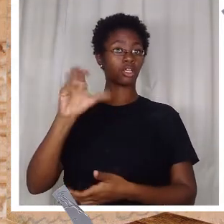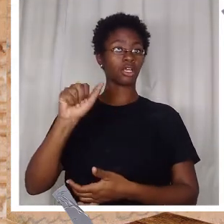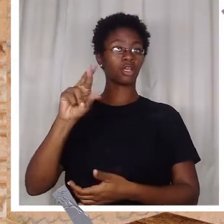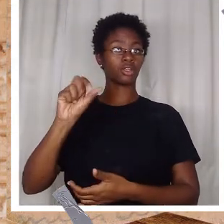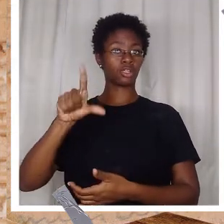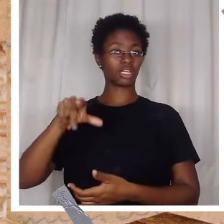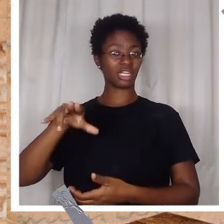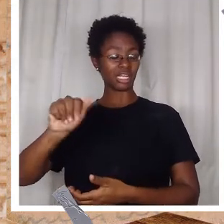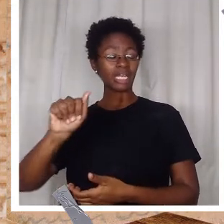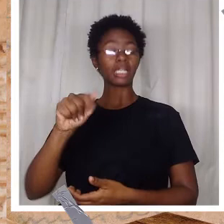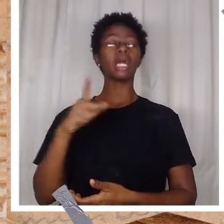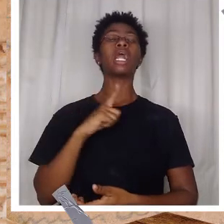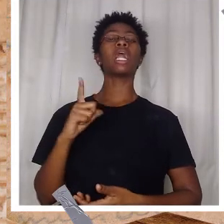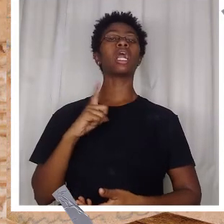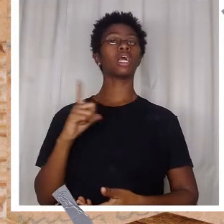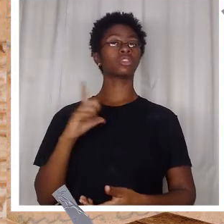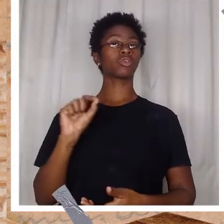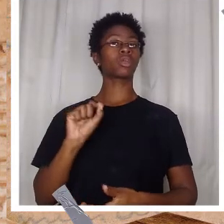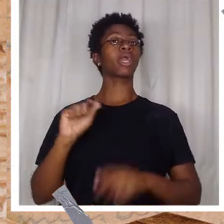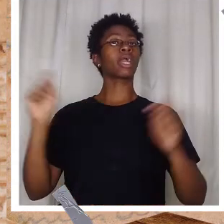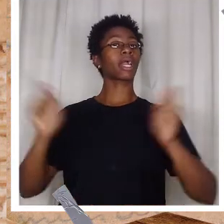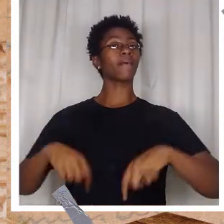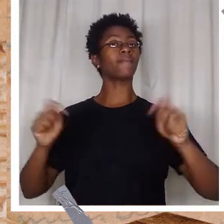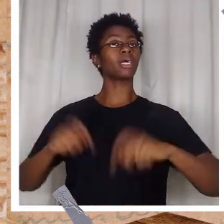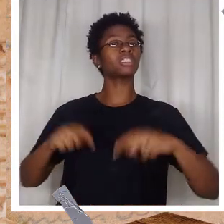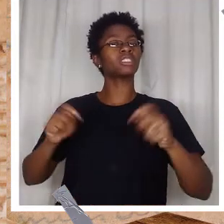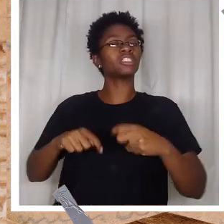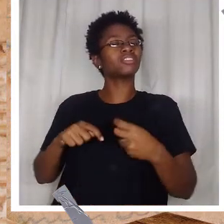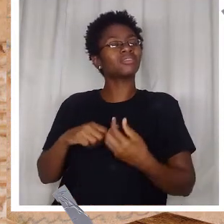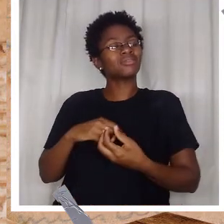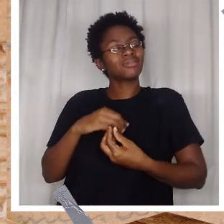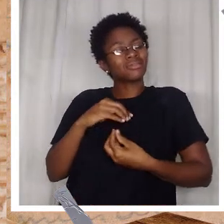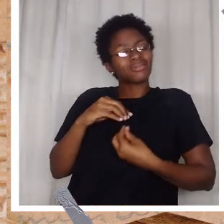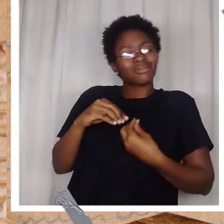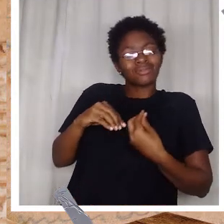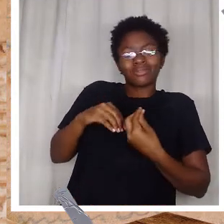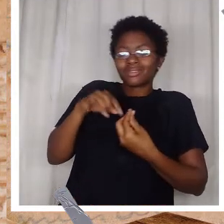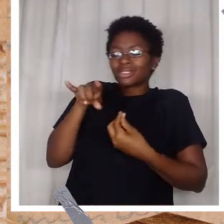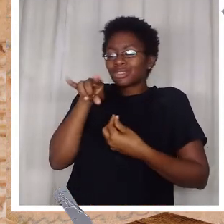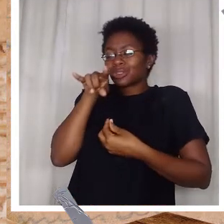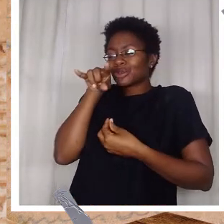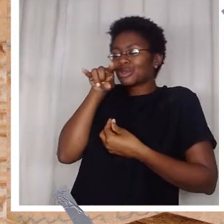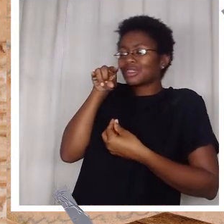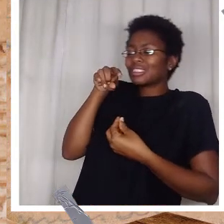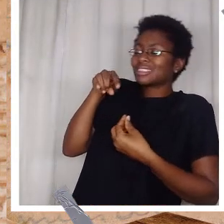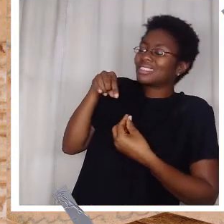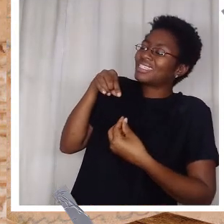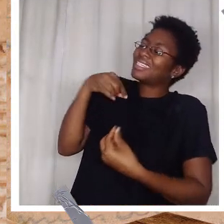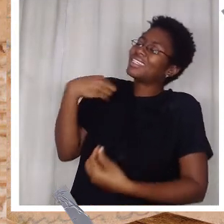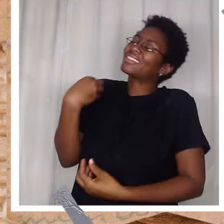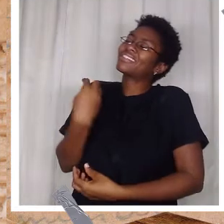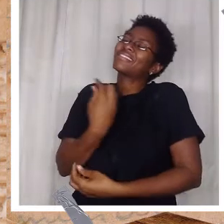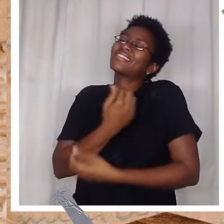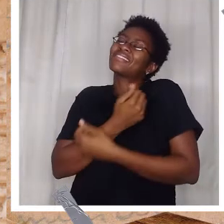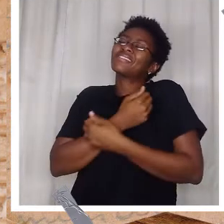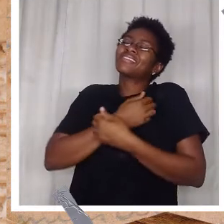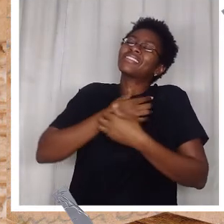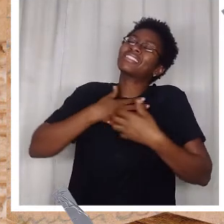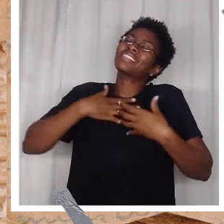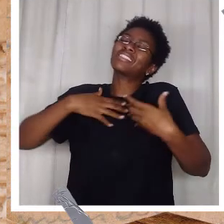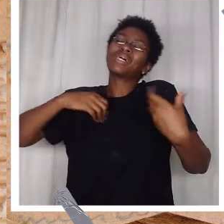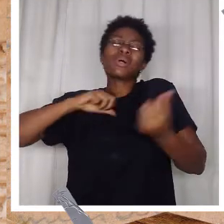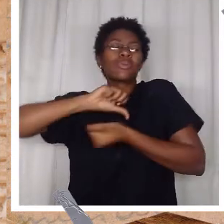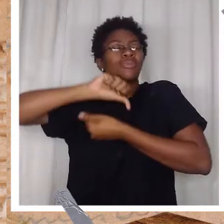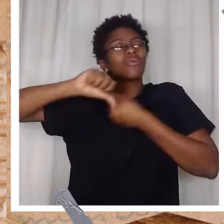Carolina, ela tem uma capacidade sinergética de envolver a gente. A sinestesia. Você consegue... Você vai modificando o